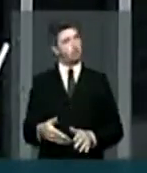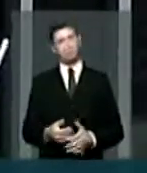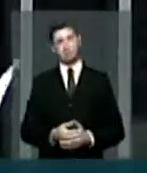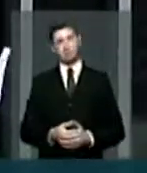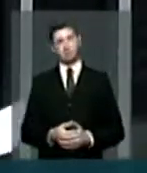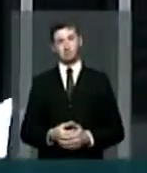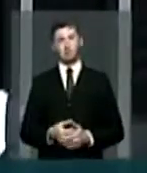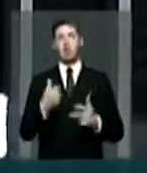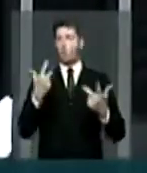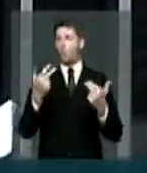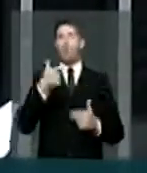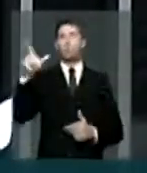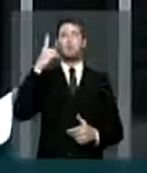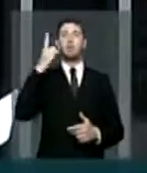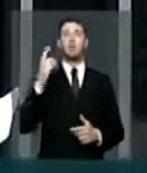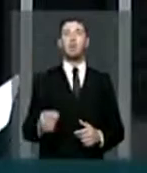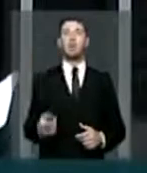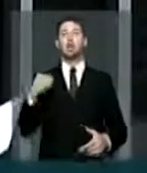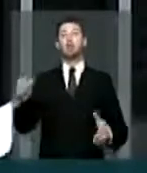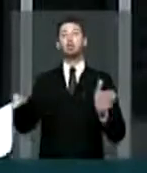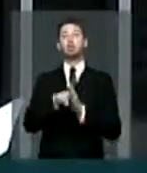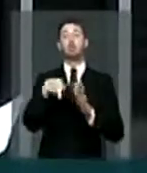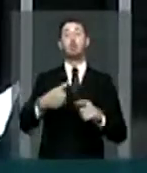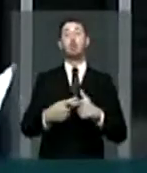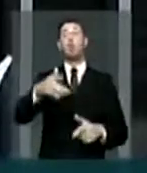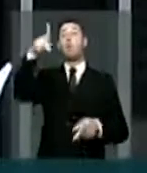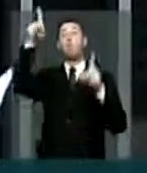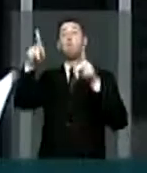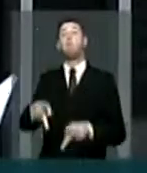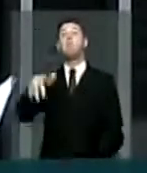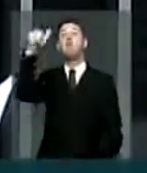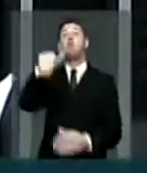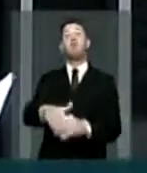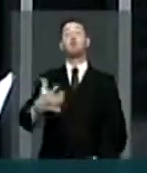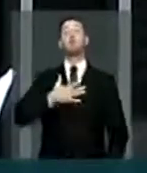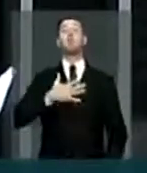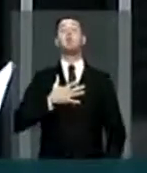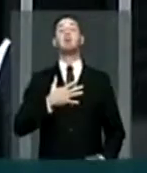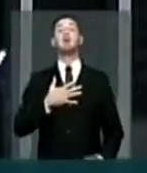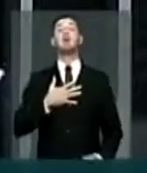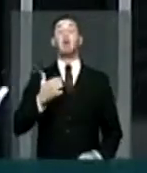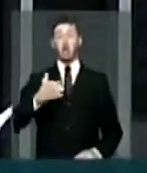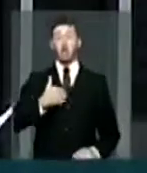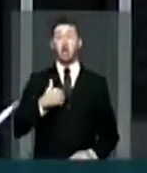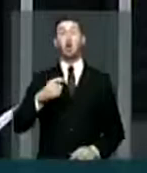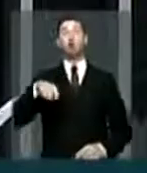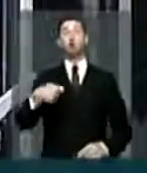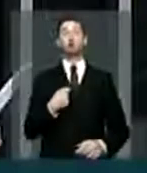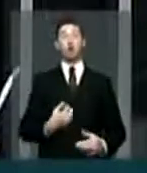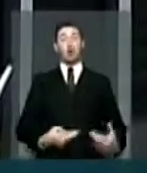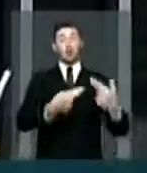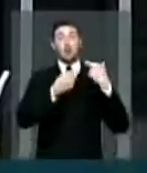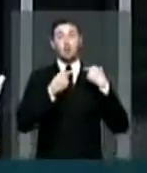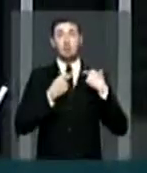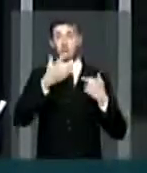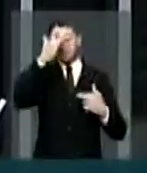cheguei como os demais deputados desta casa, cheguei pelo voto da soberania popular. E aqui eu sou porta-voz